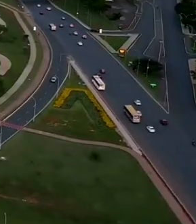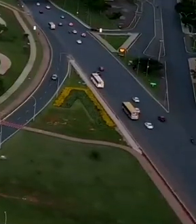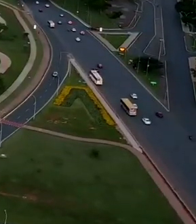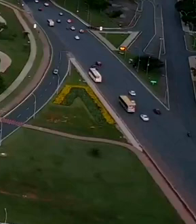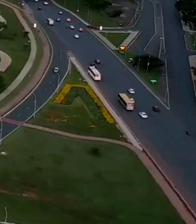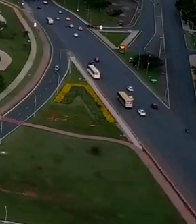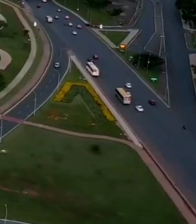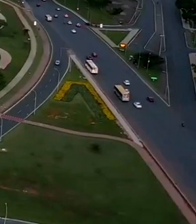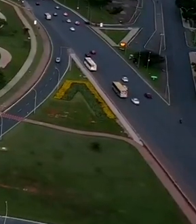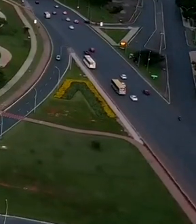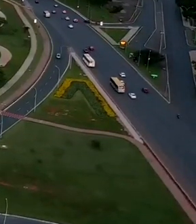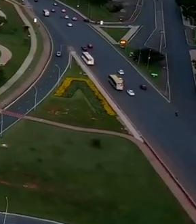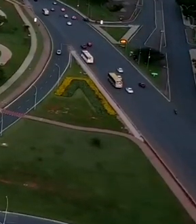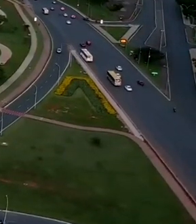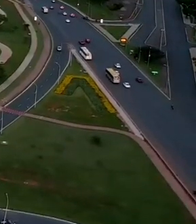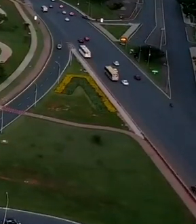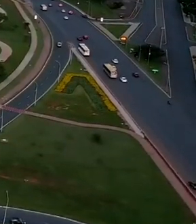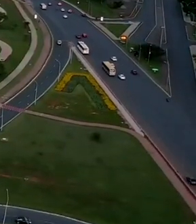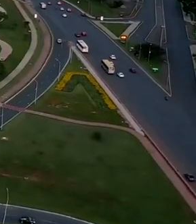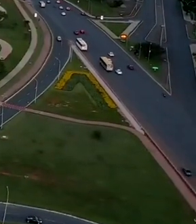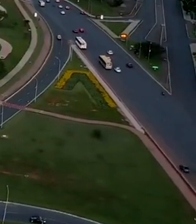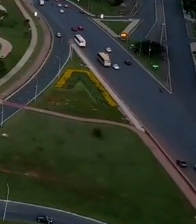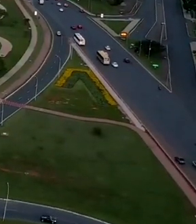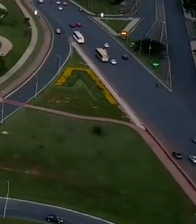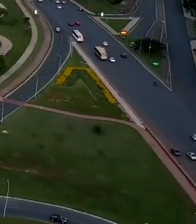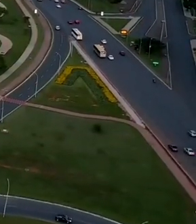Legenda Zanotto